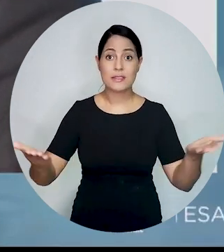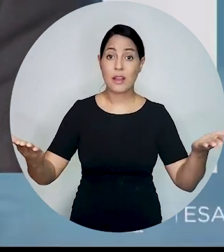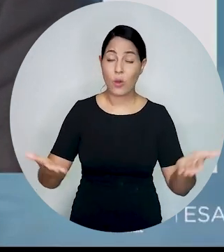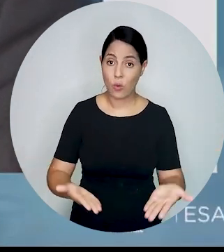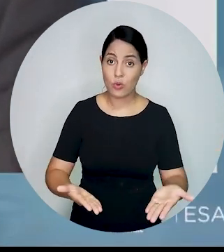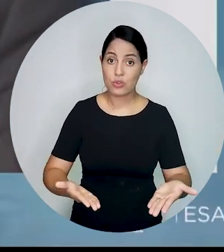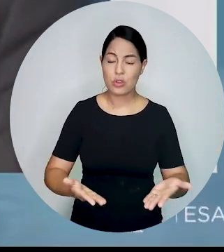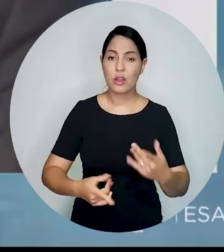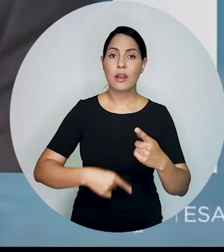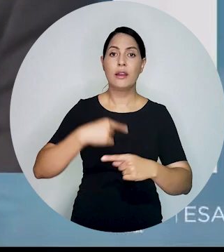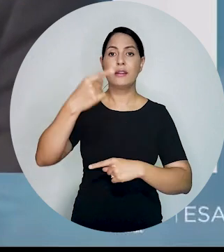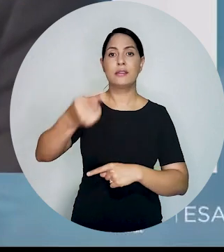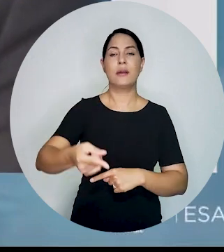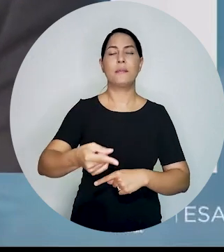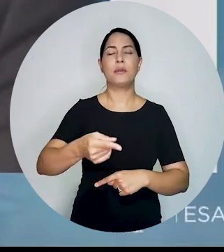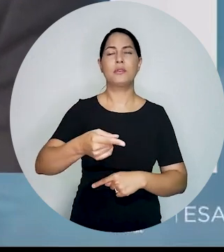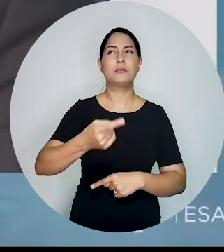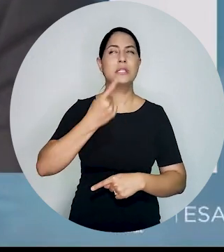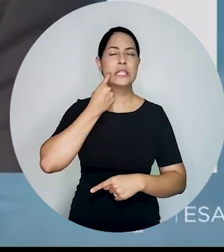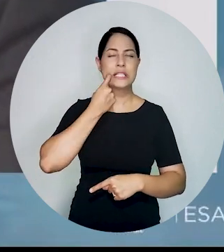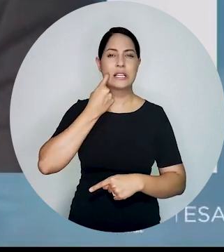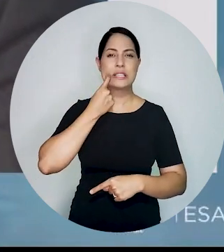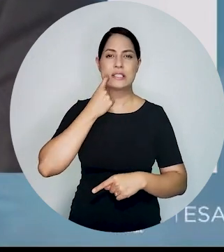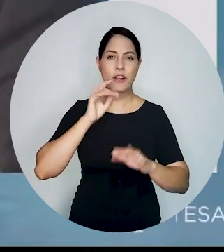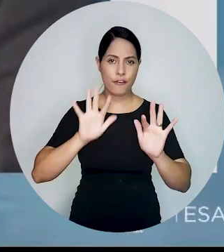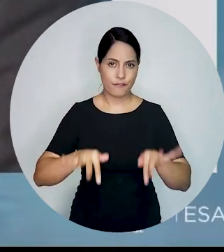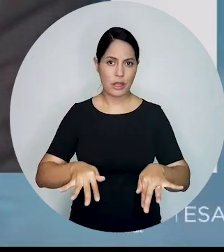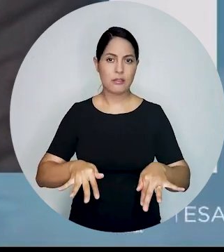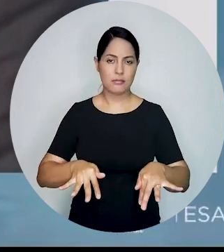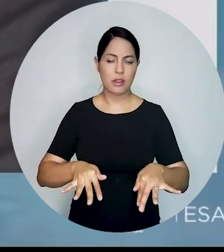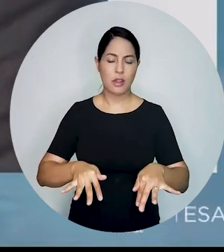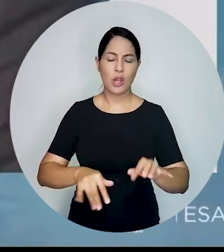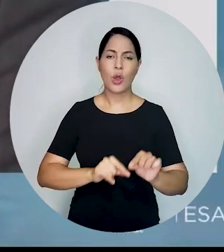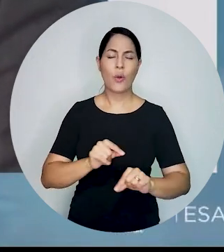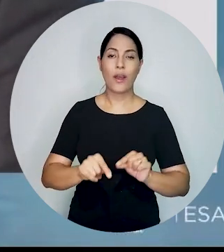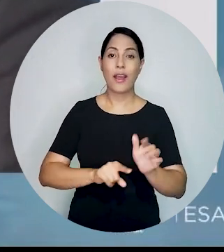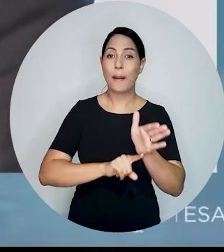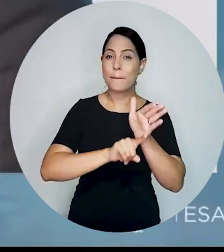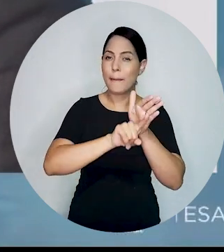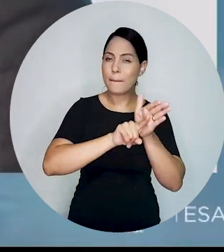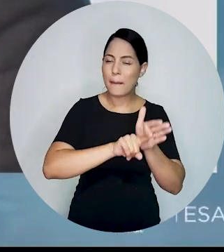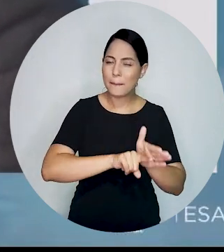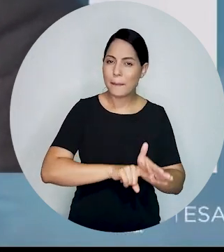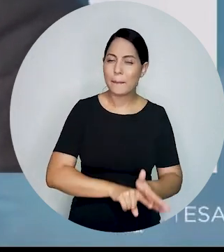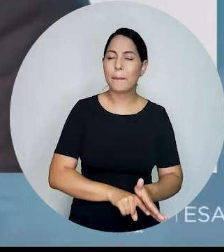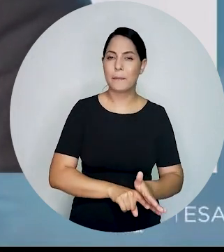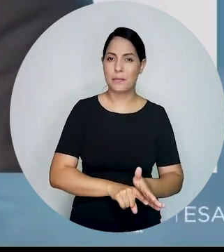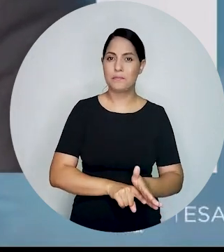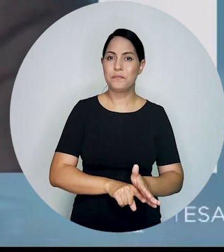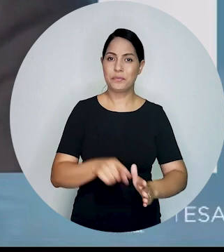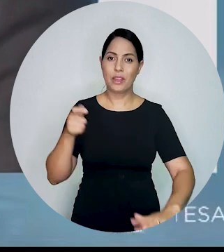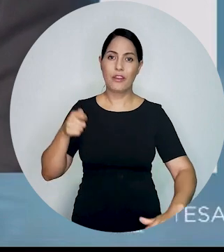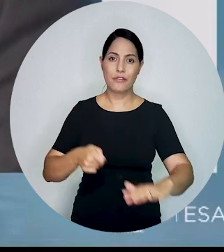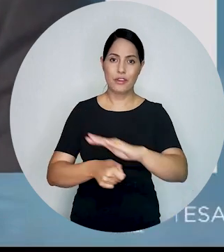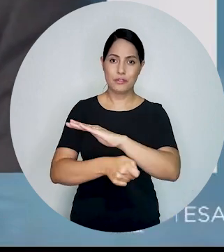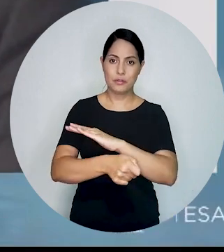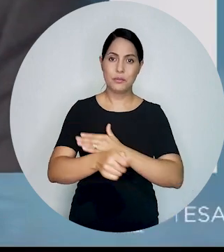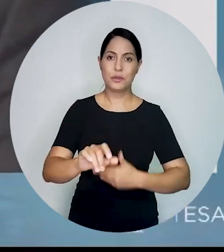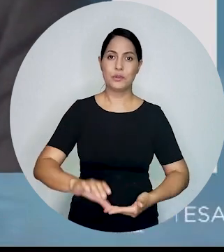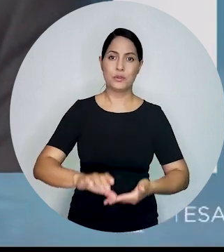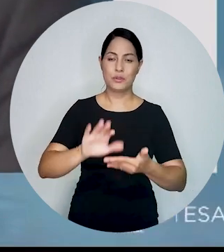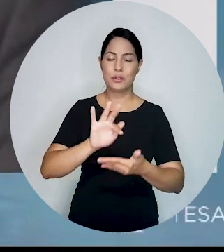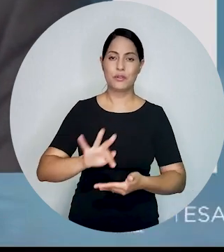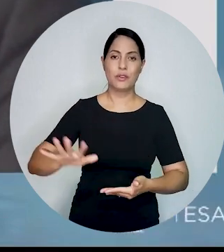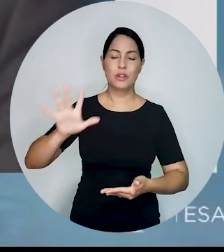começa hoje e se finda na próxima sexta-feira, numa prova do investimento